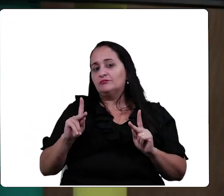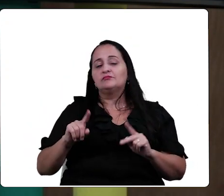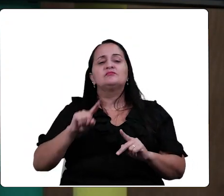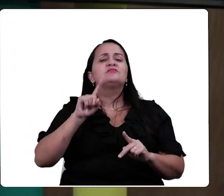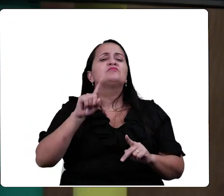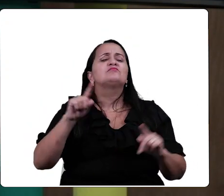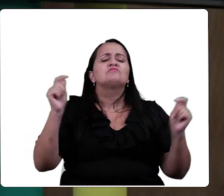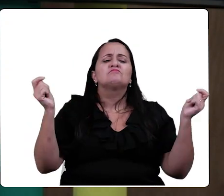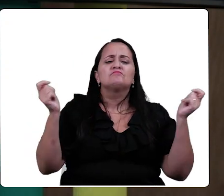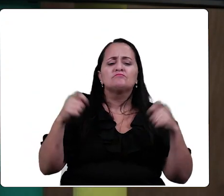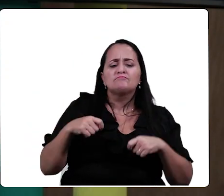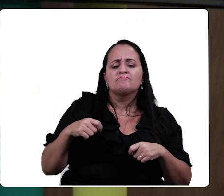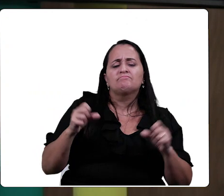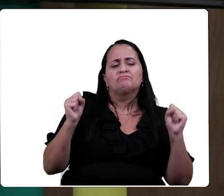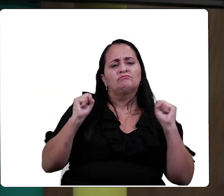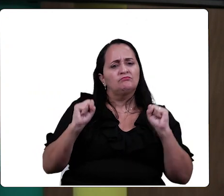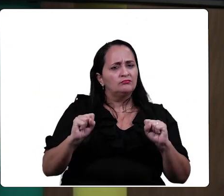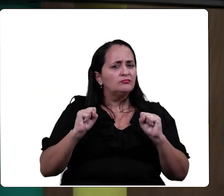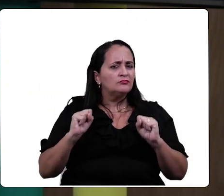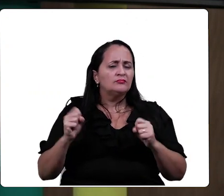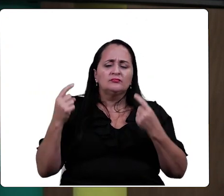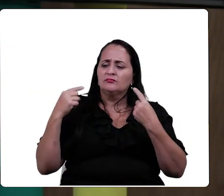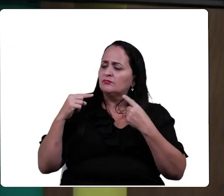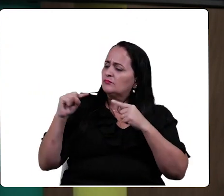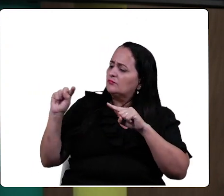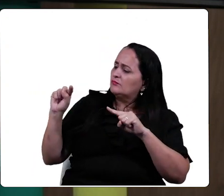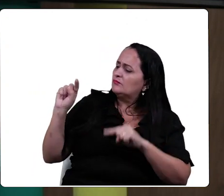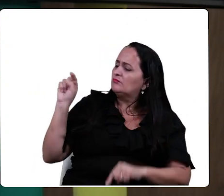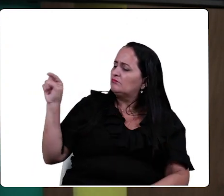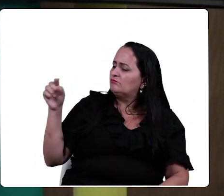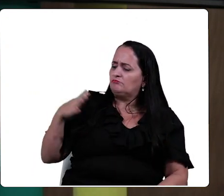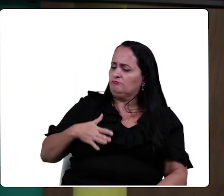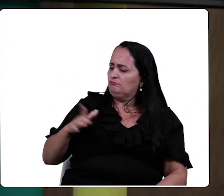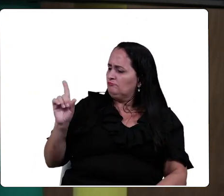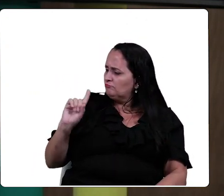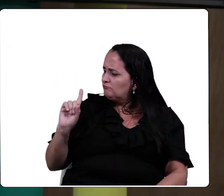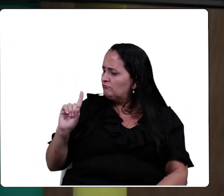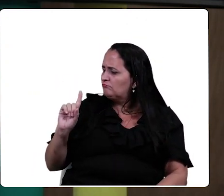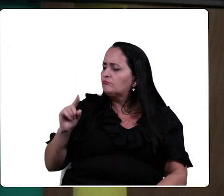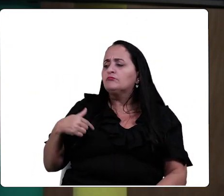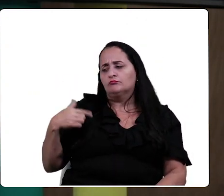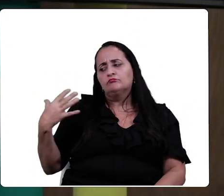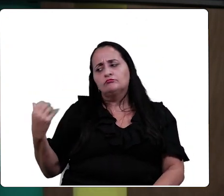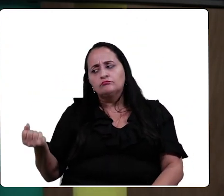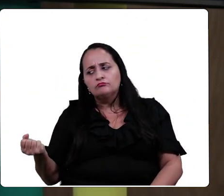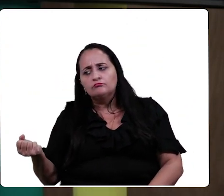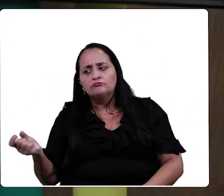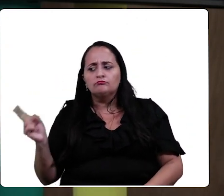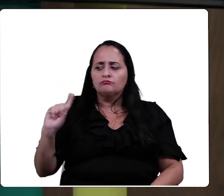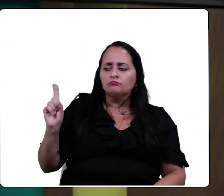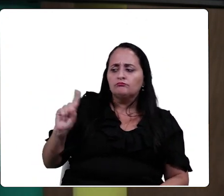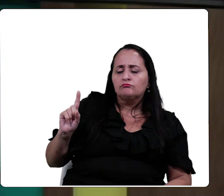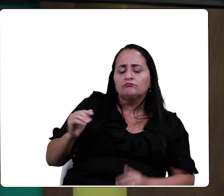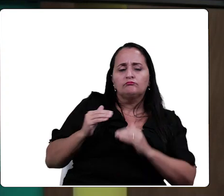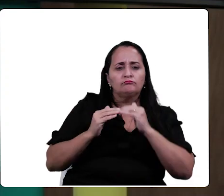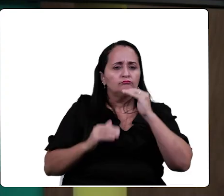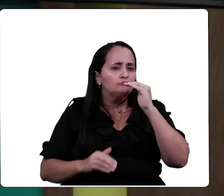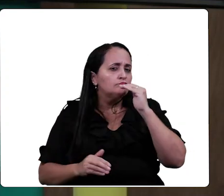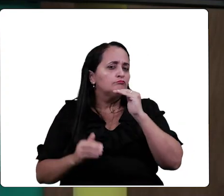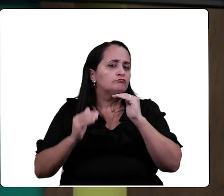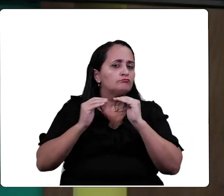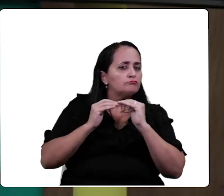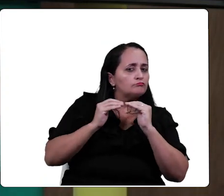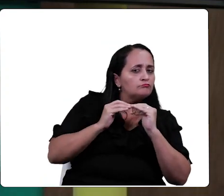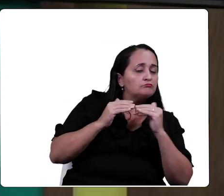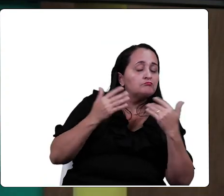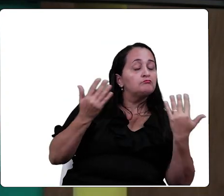sua capacidade de criticar, poder criticar construtivamente a realidade. É para isso